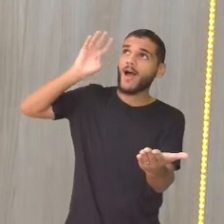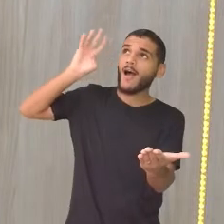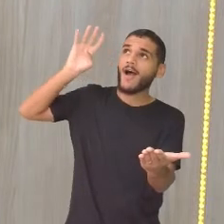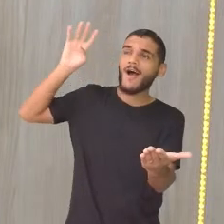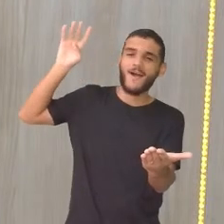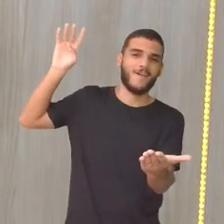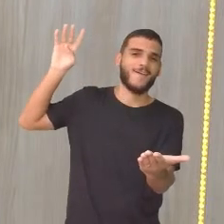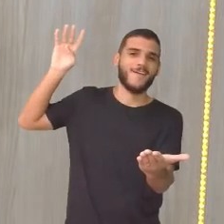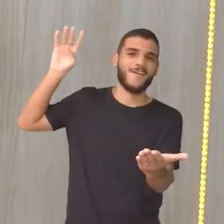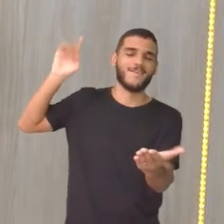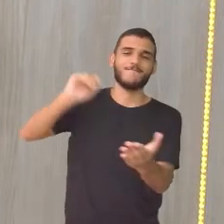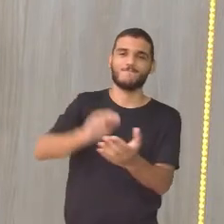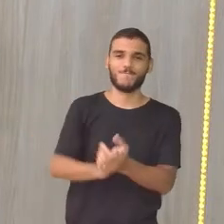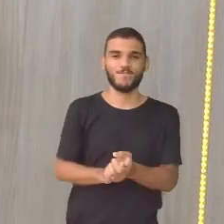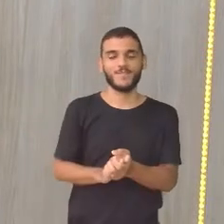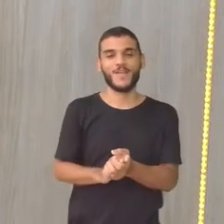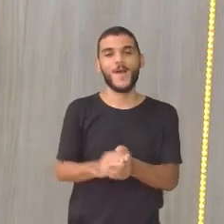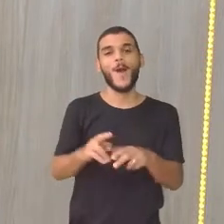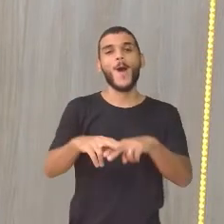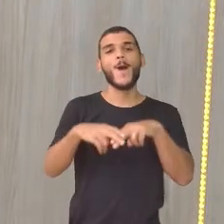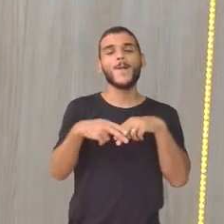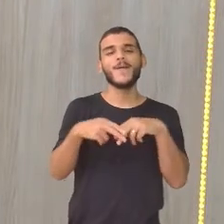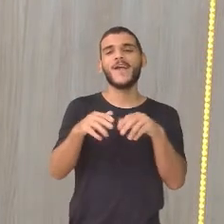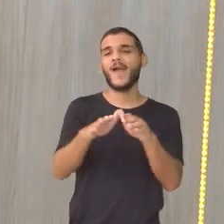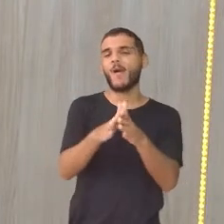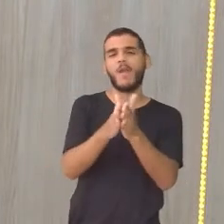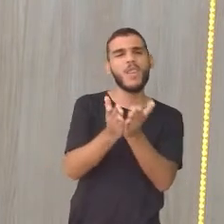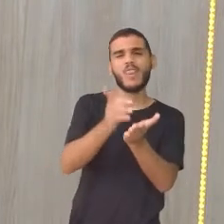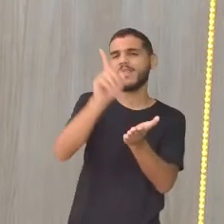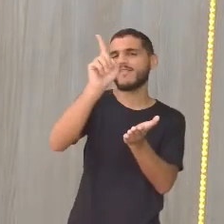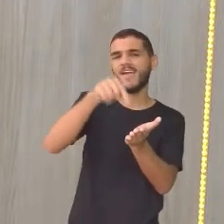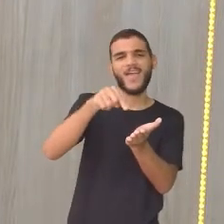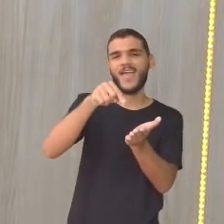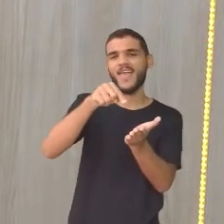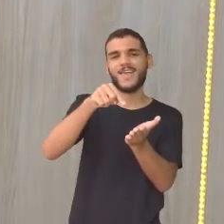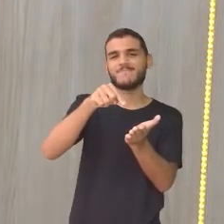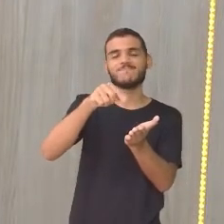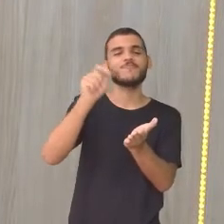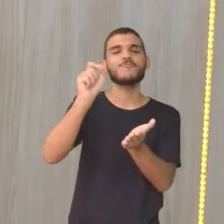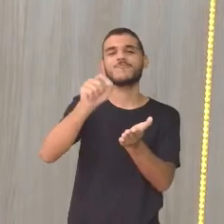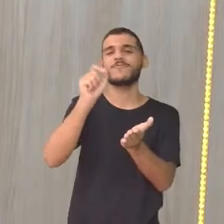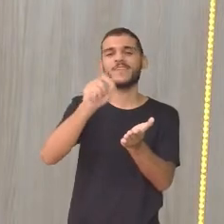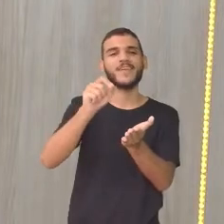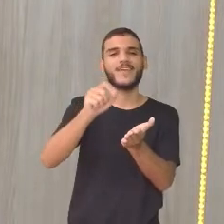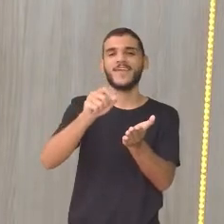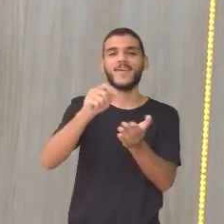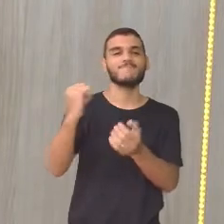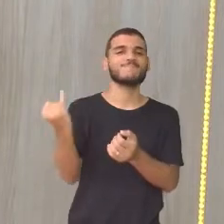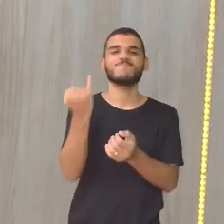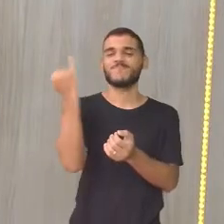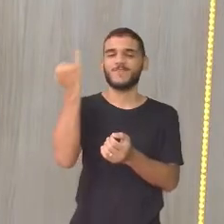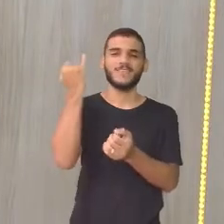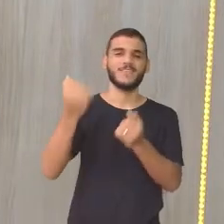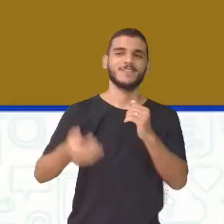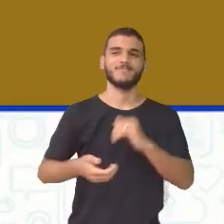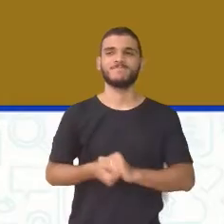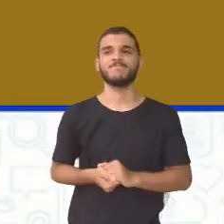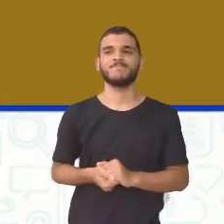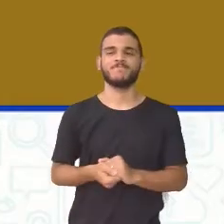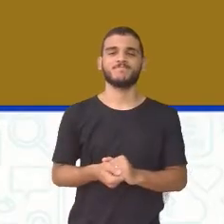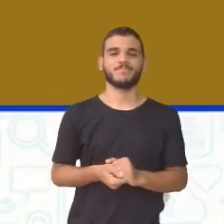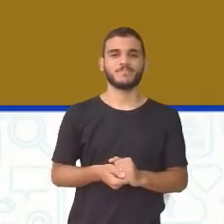ele tem essa mágica, não é? Ele faz isso conosco. Um livro